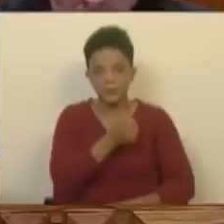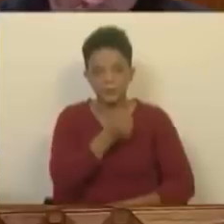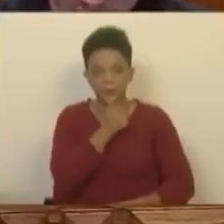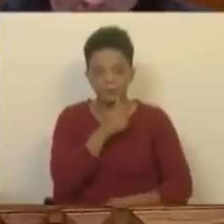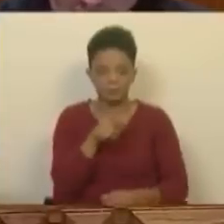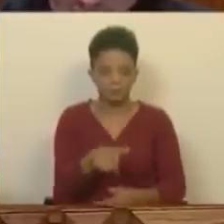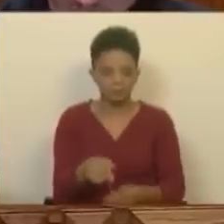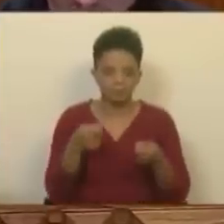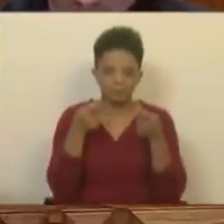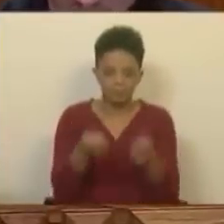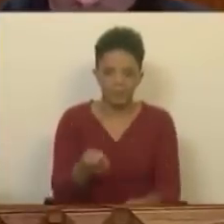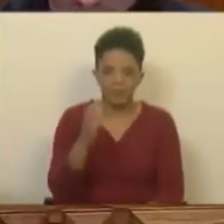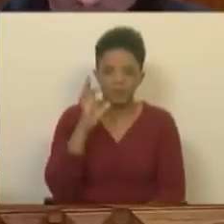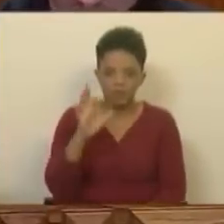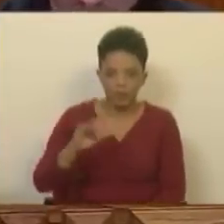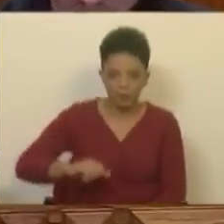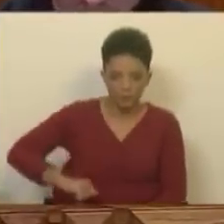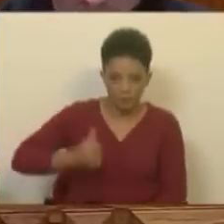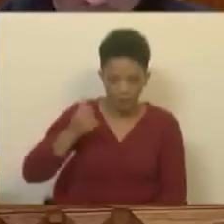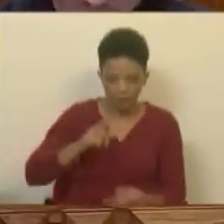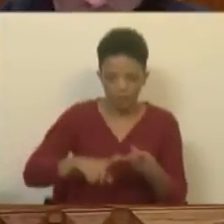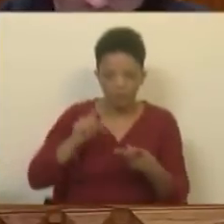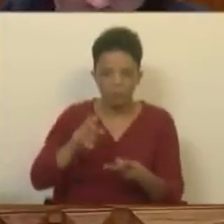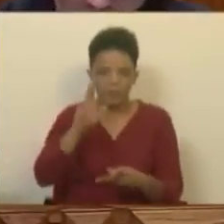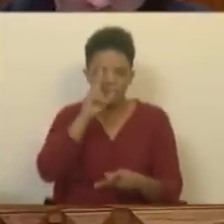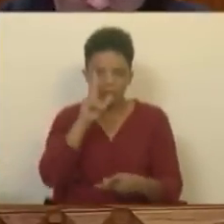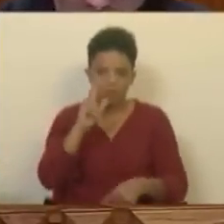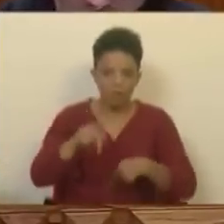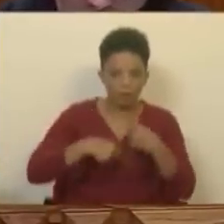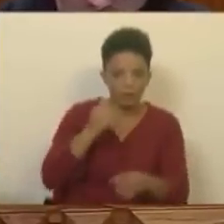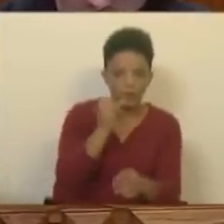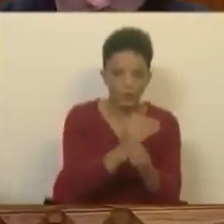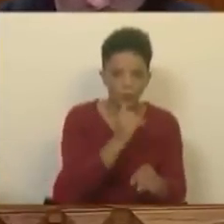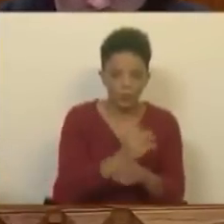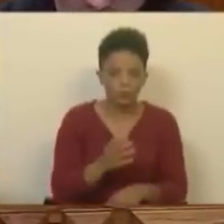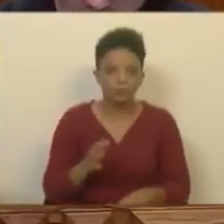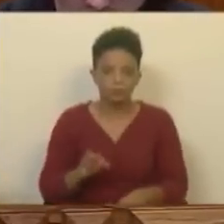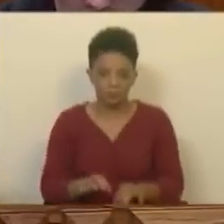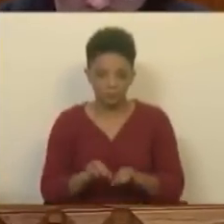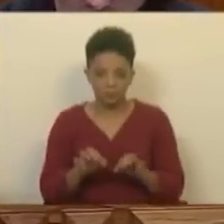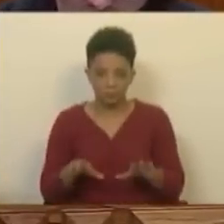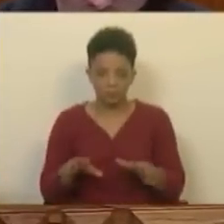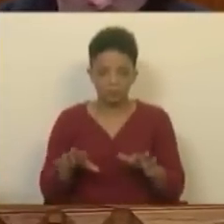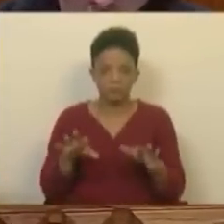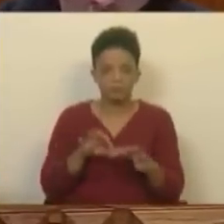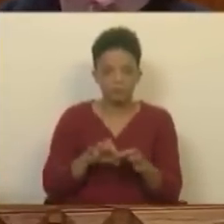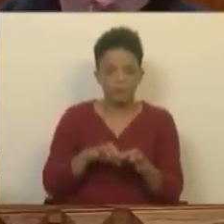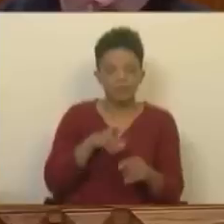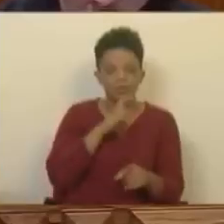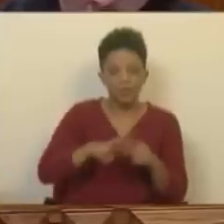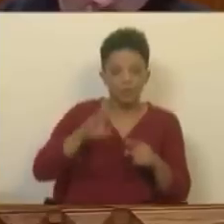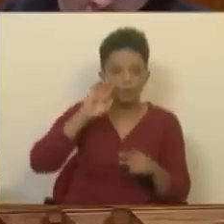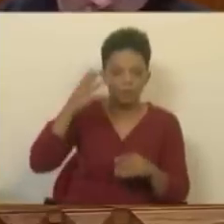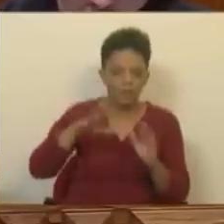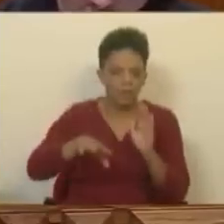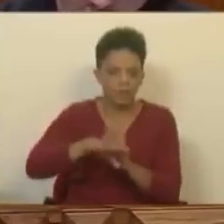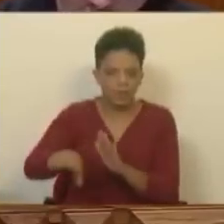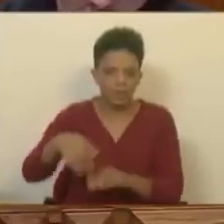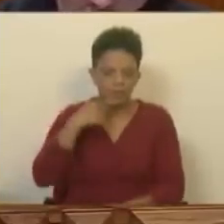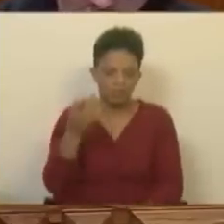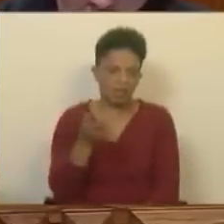apostar no hidrogênio verde e nos outros gases renováveis como componentes da energia do Futuro quer direita